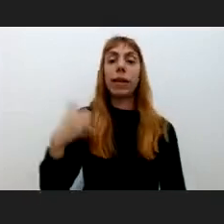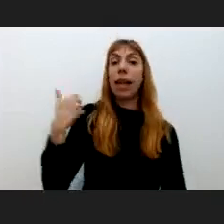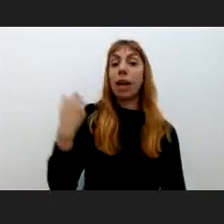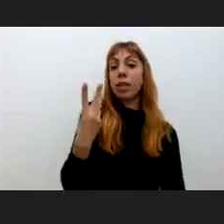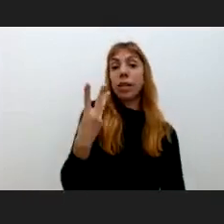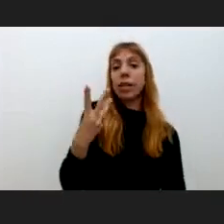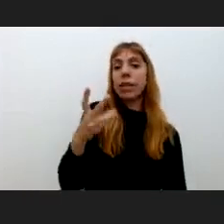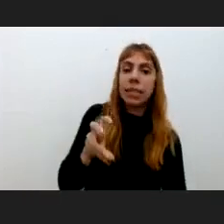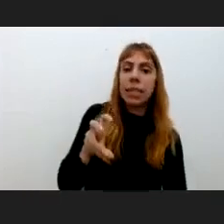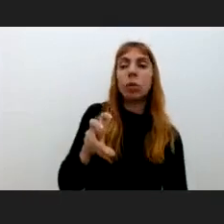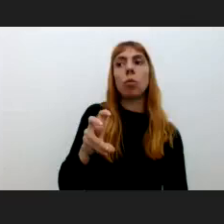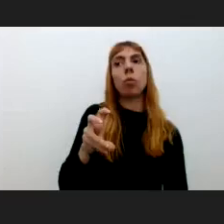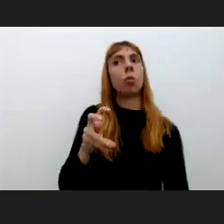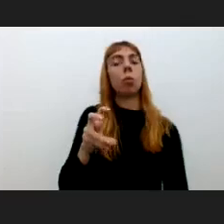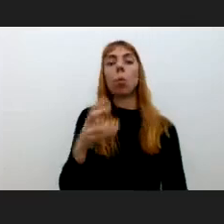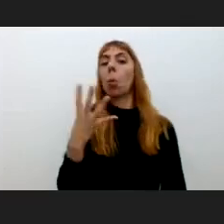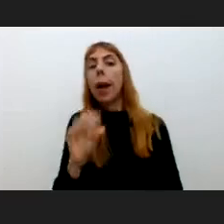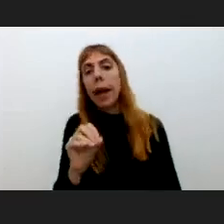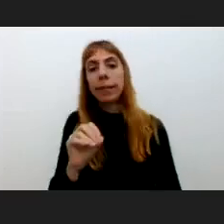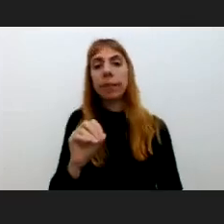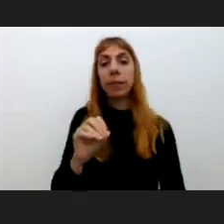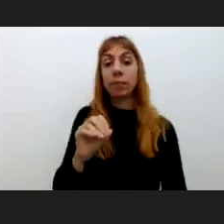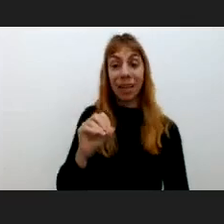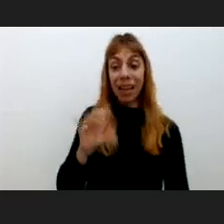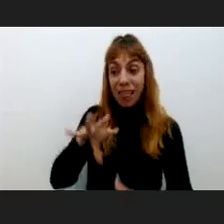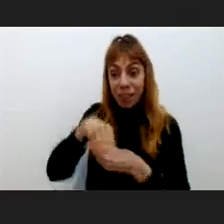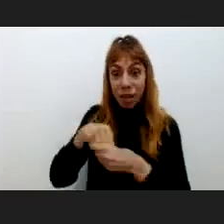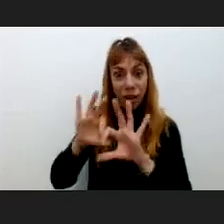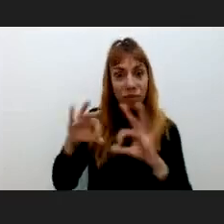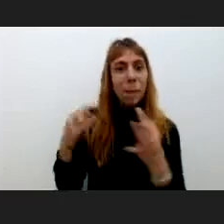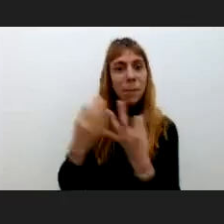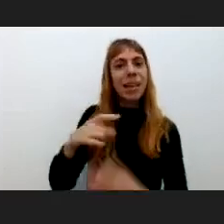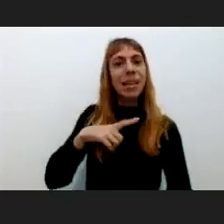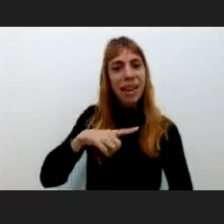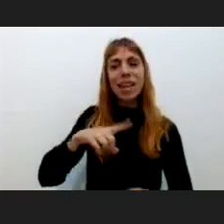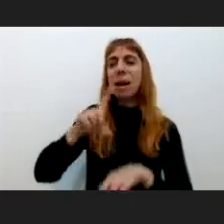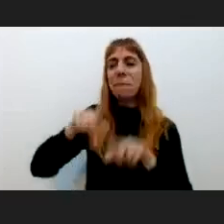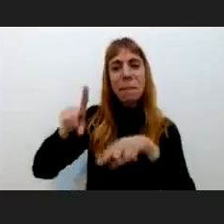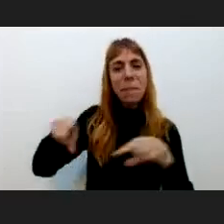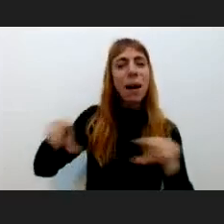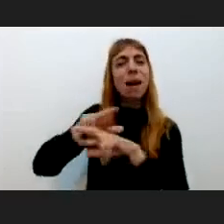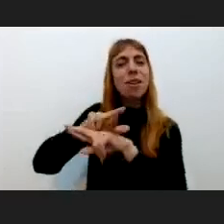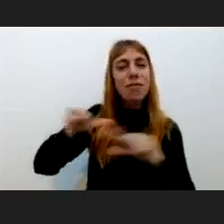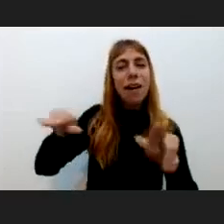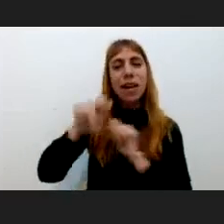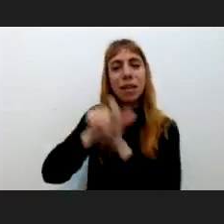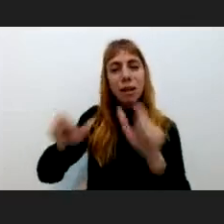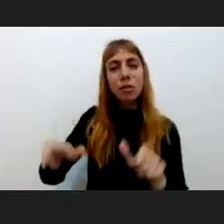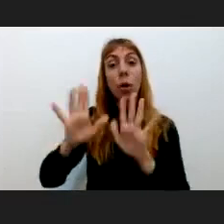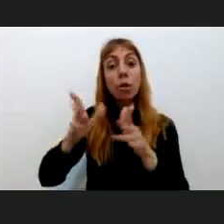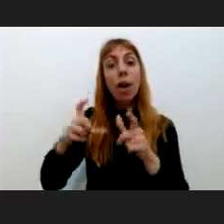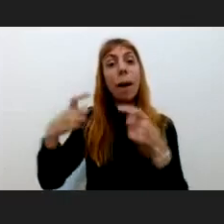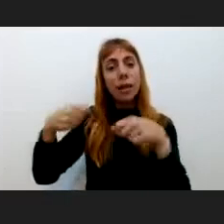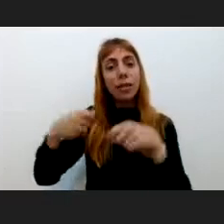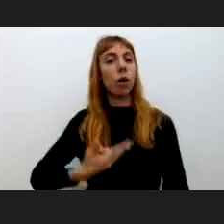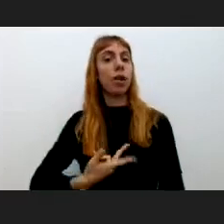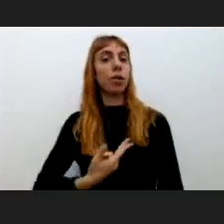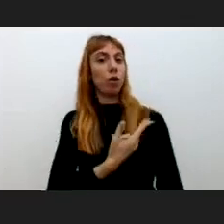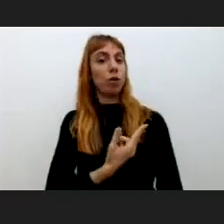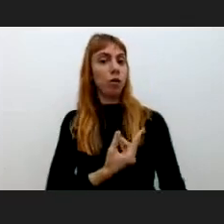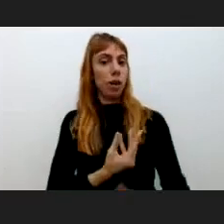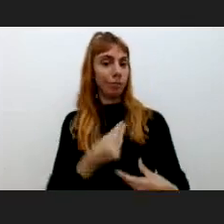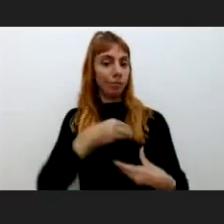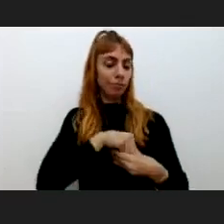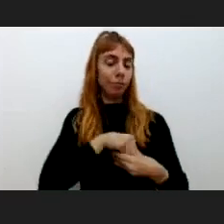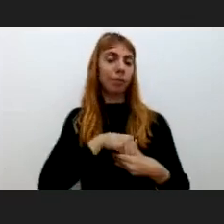40 anos. Na família tem várias pessoas que já precisaram botar ponte de safena ou